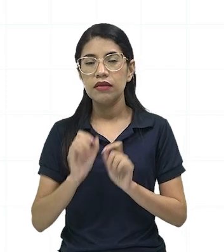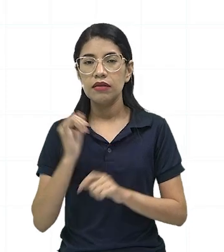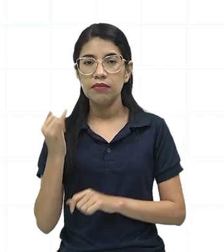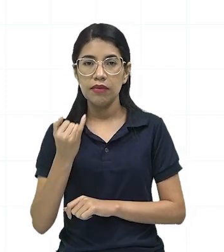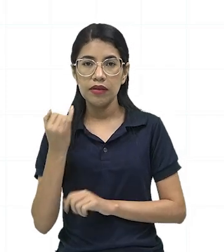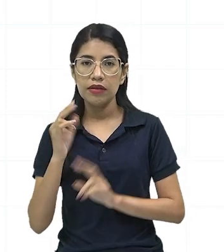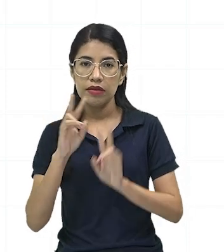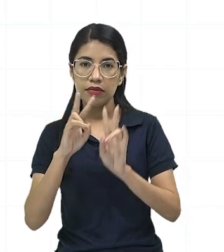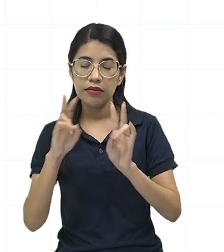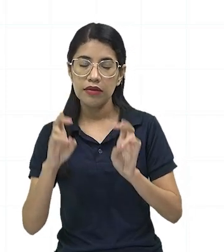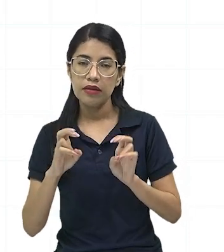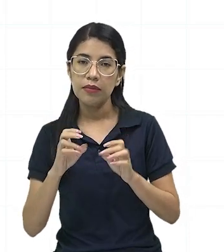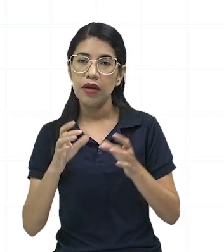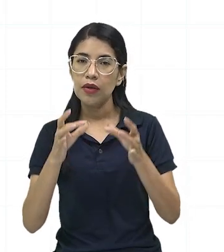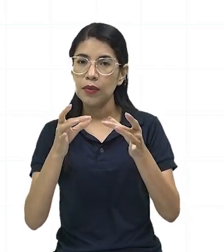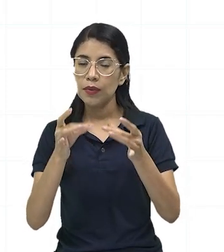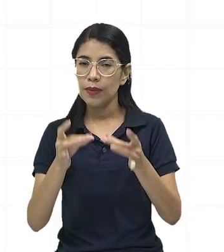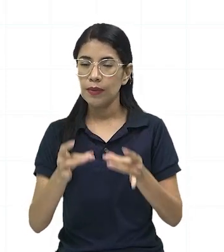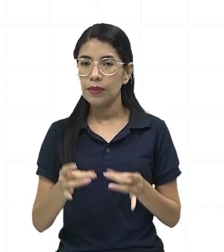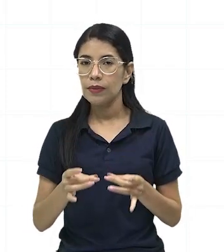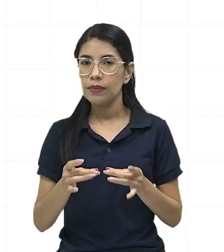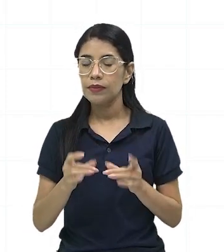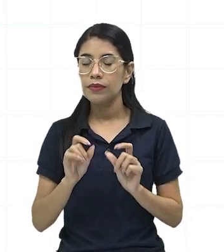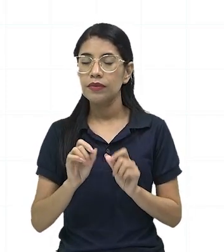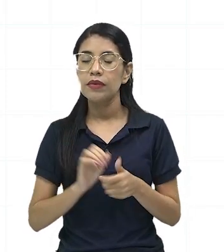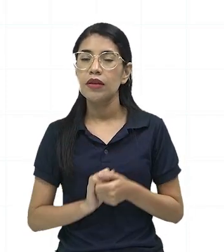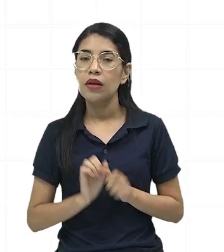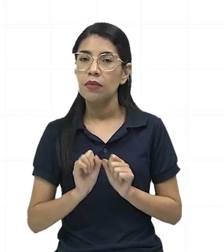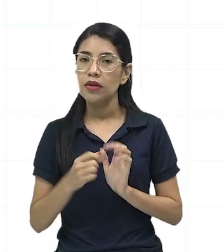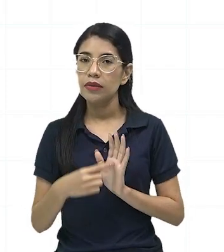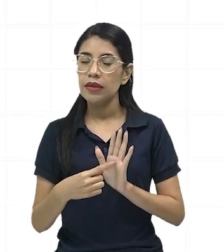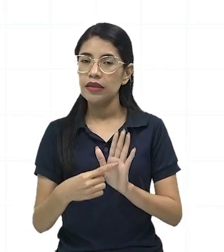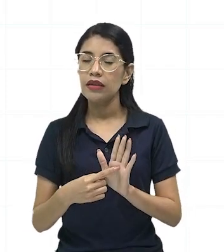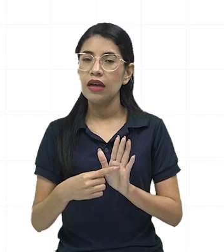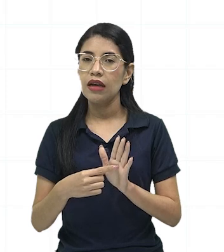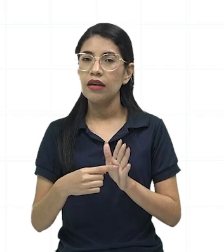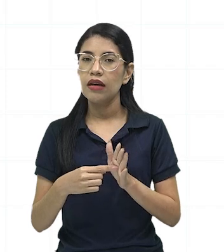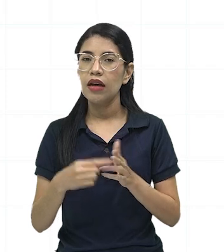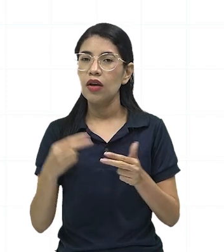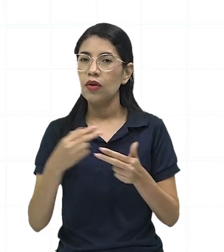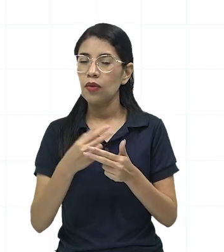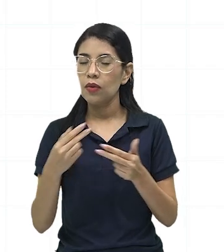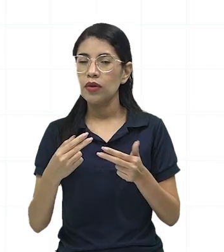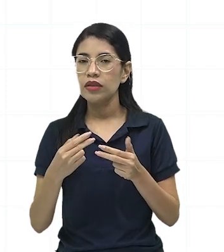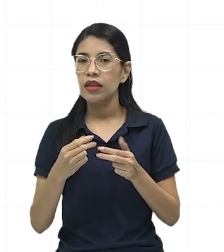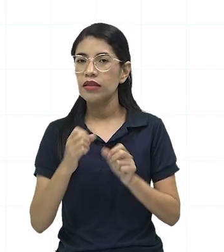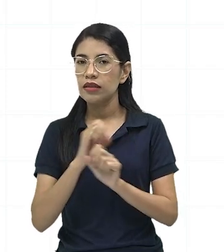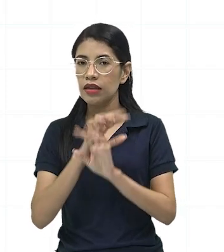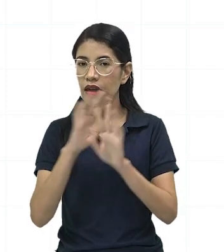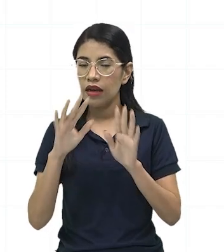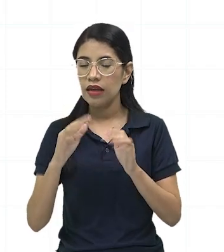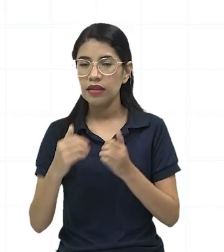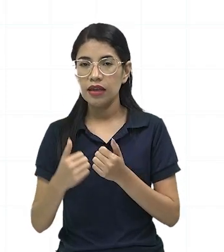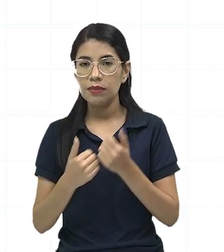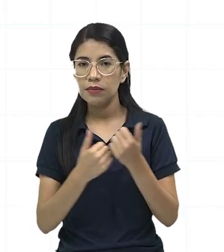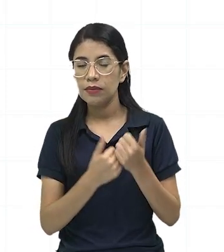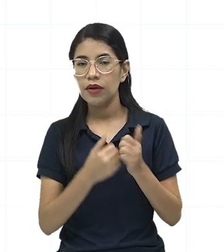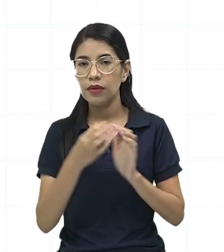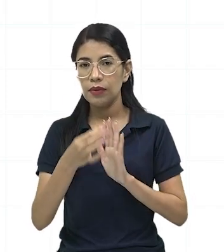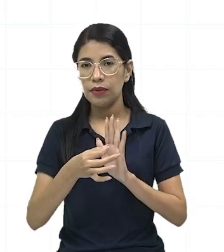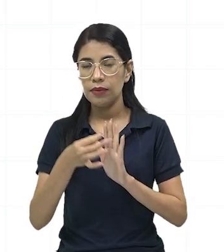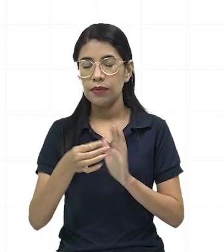do assunto. O desenvolvimento pode fornecer evidências e detalhes para apoiar o argumento. Tem que ser assim,